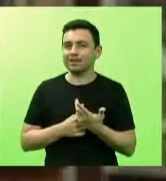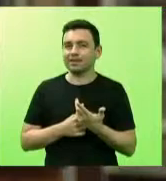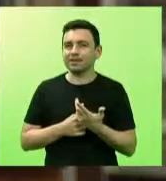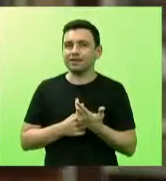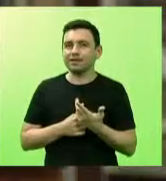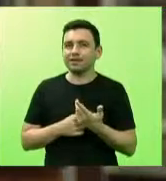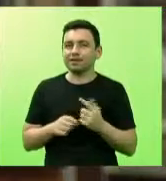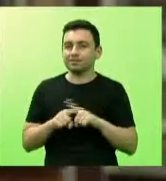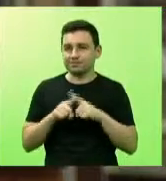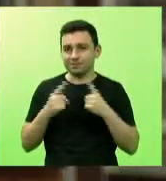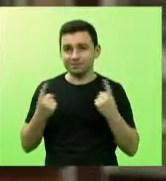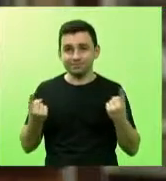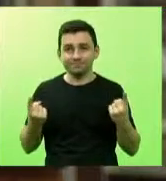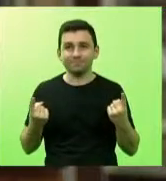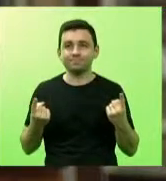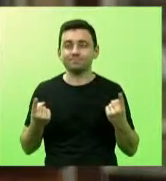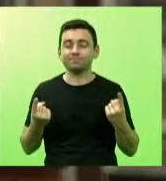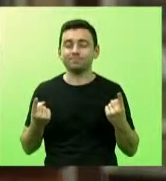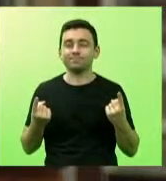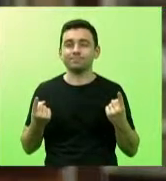Sendo dessa forma,